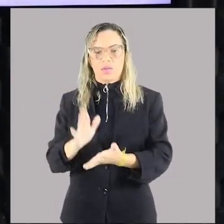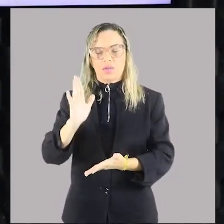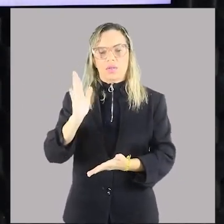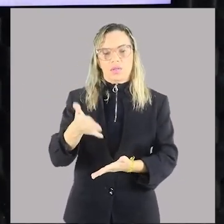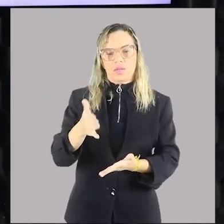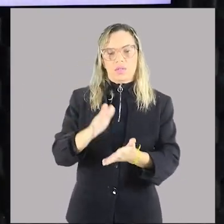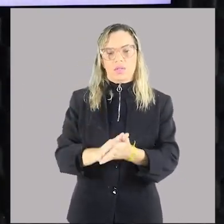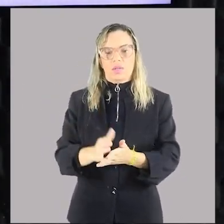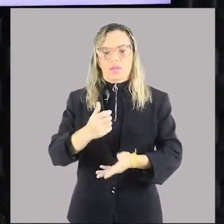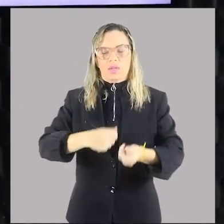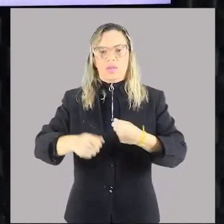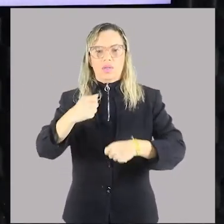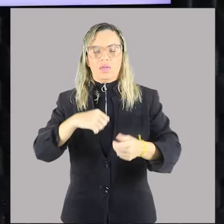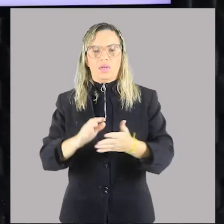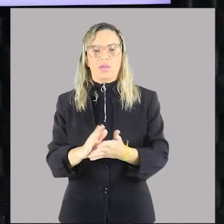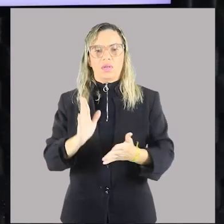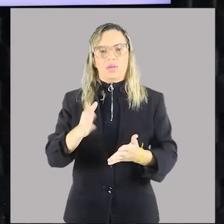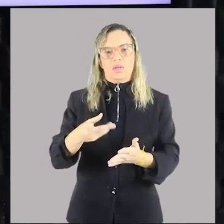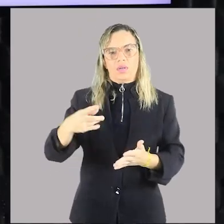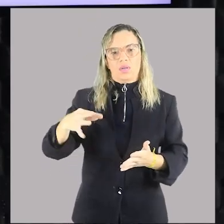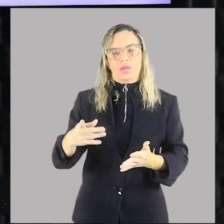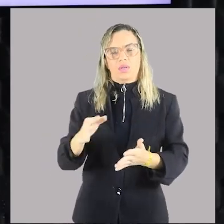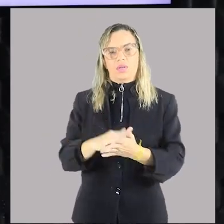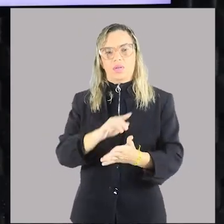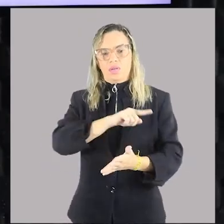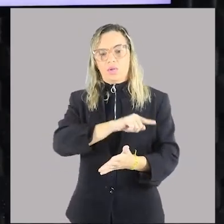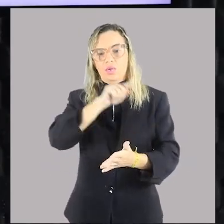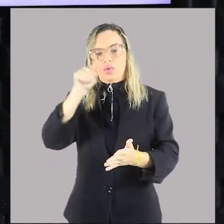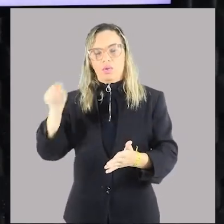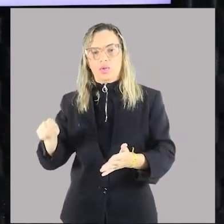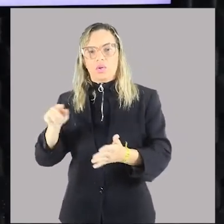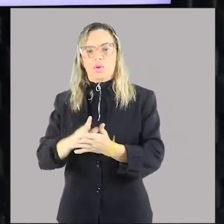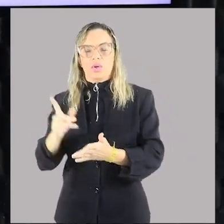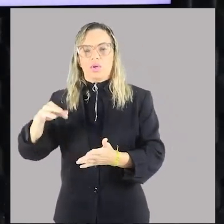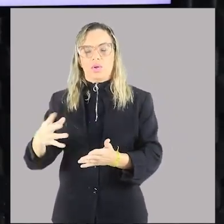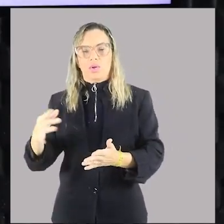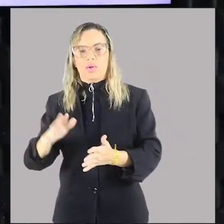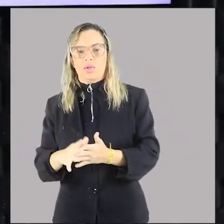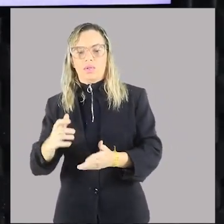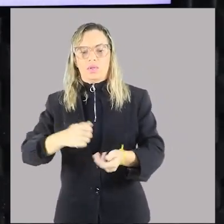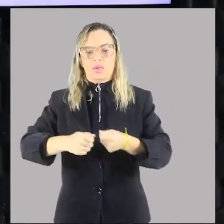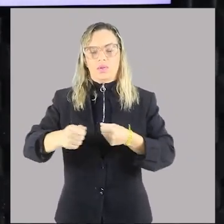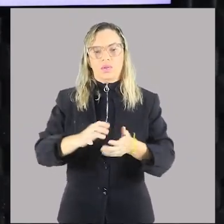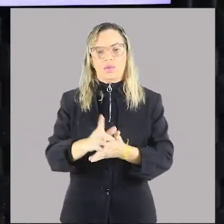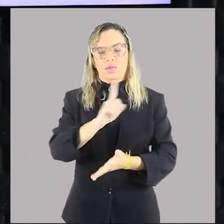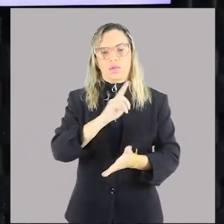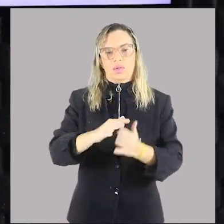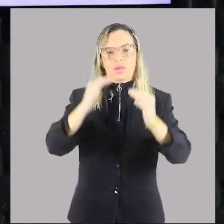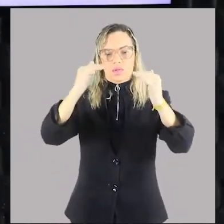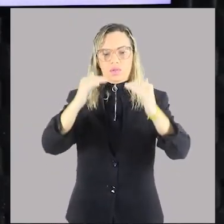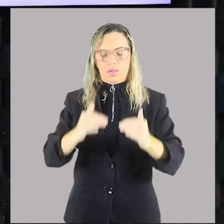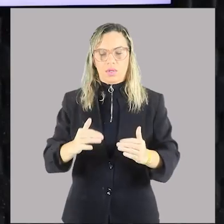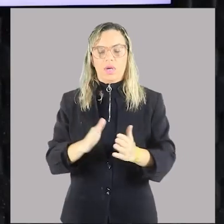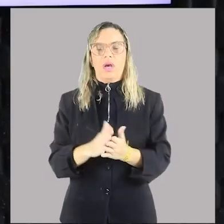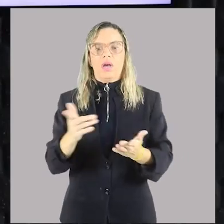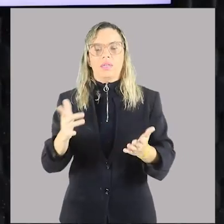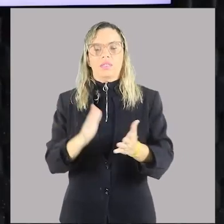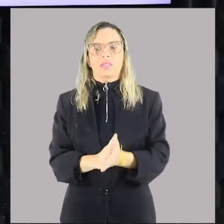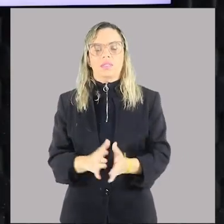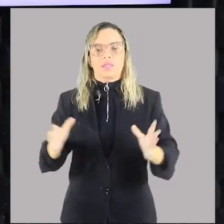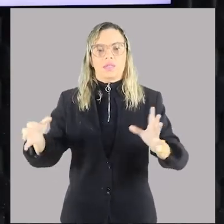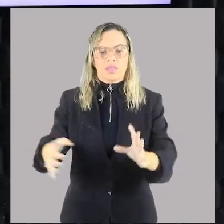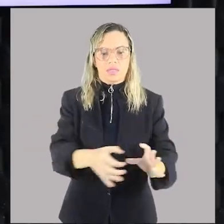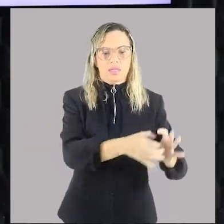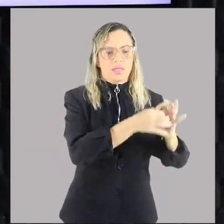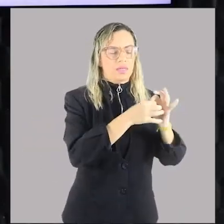administração pública direta sob a administração pública indireta, como esse controle não é uma subordinação, ele depende diretamente